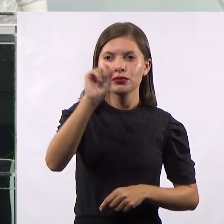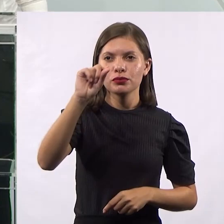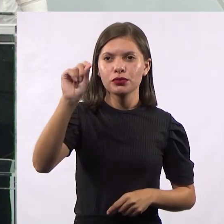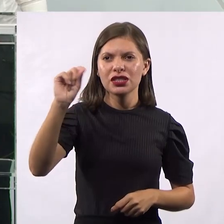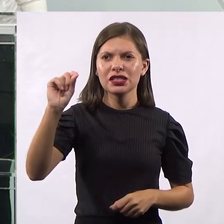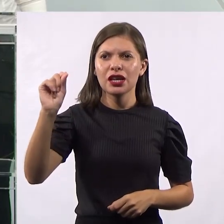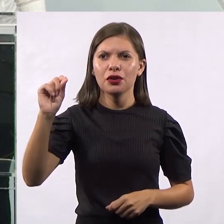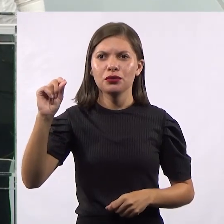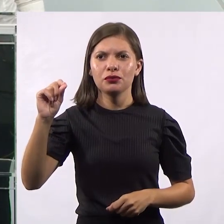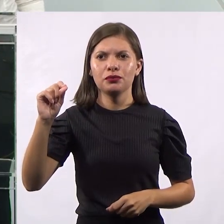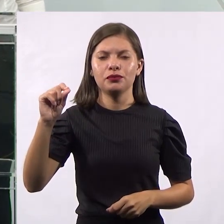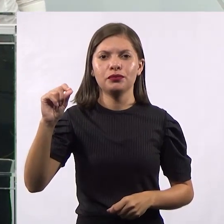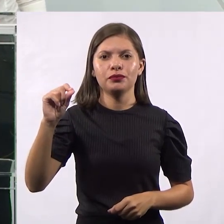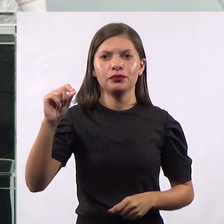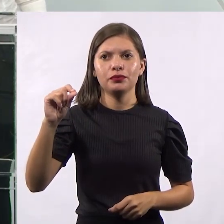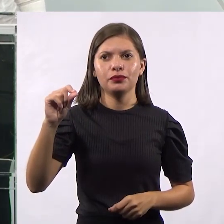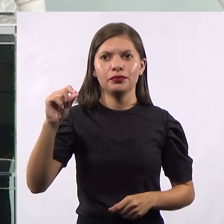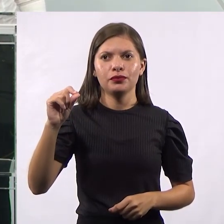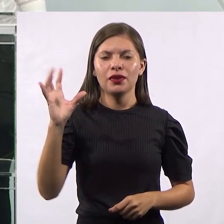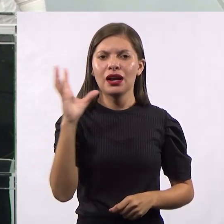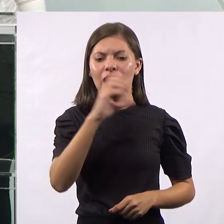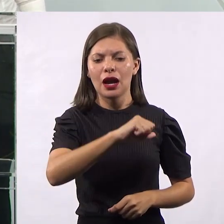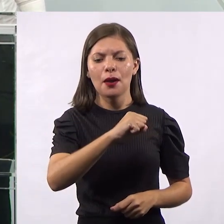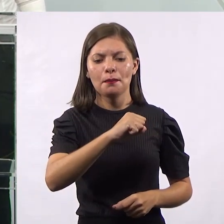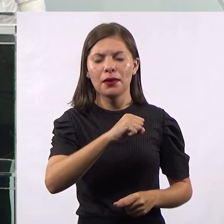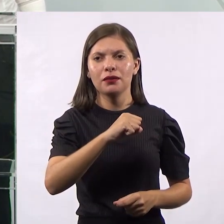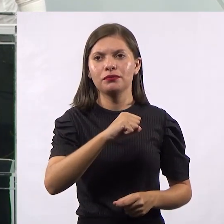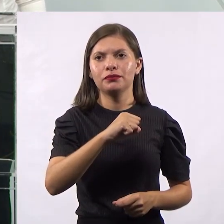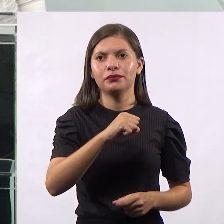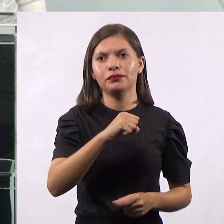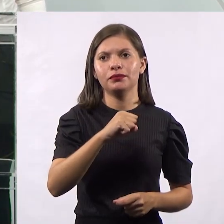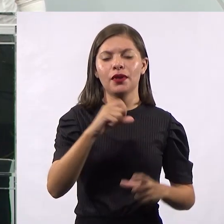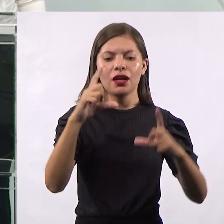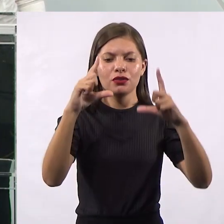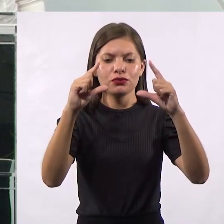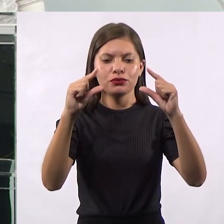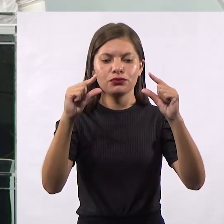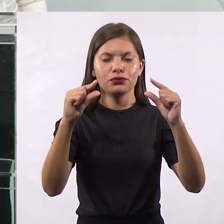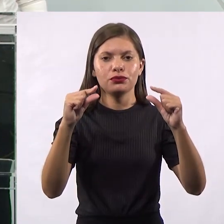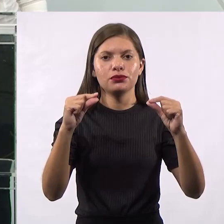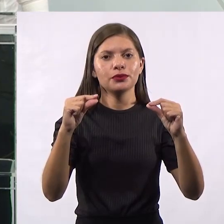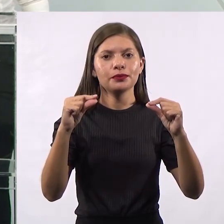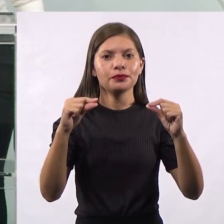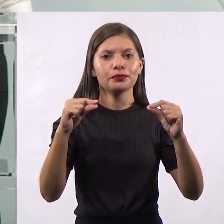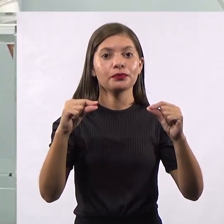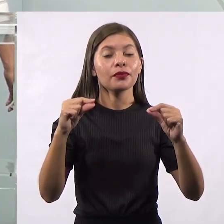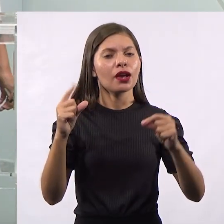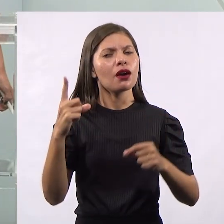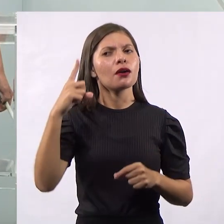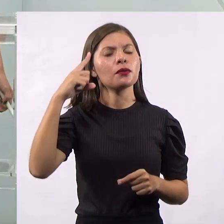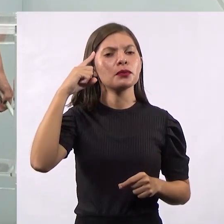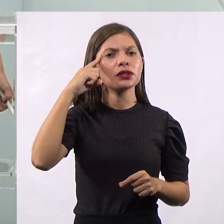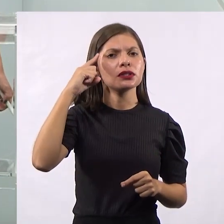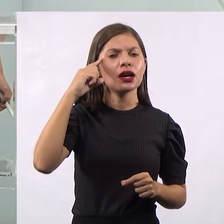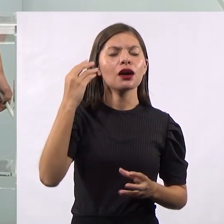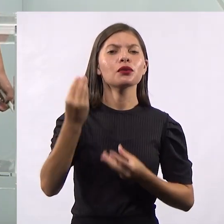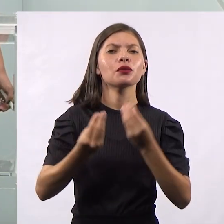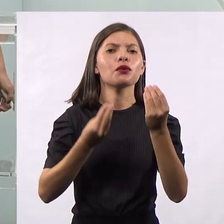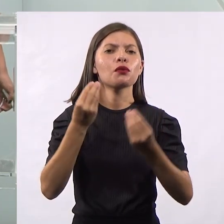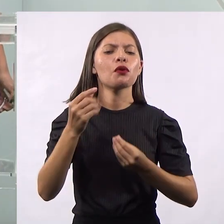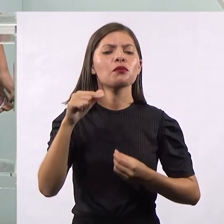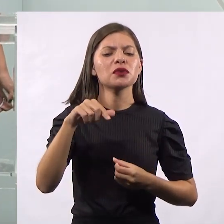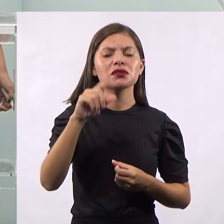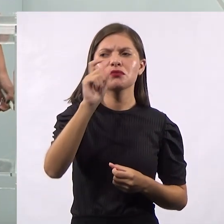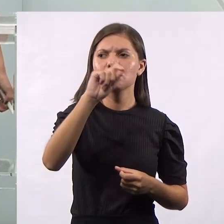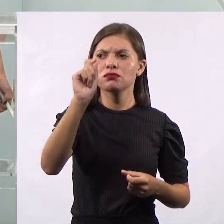vezes o pincel ele não dura um semestre, né? Ele dura pouquíssimo. Então isso muito me fazia pensar, como é que esse